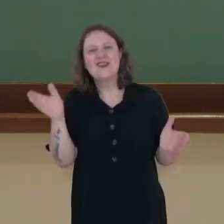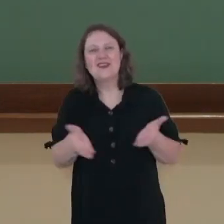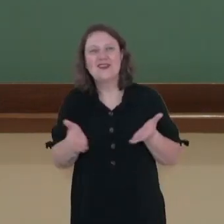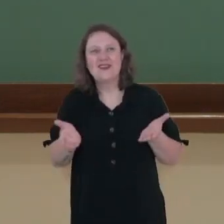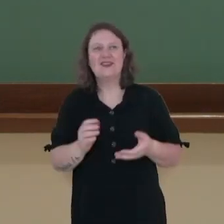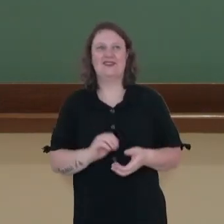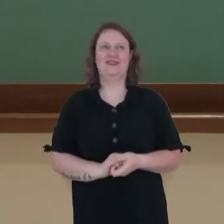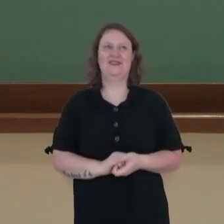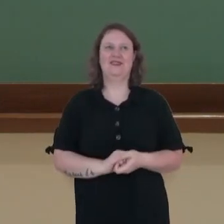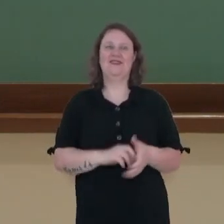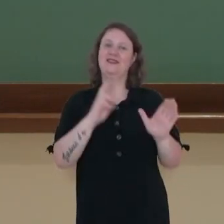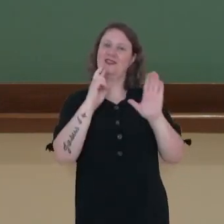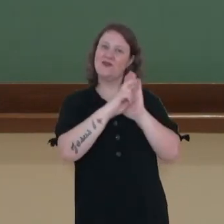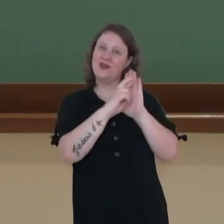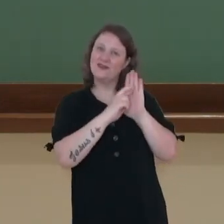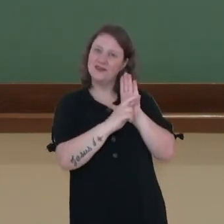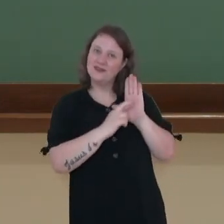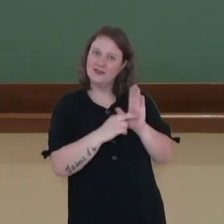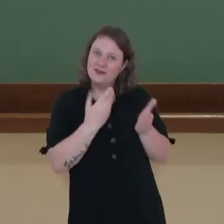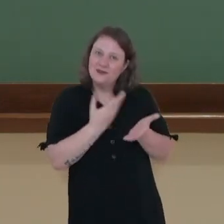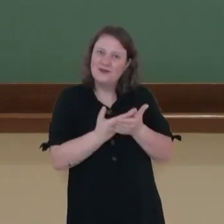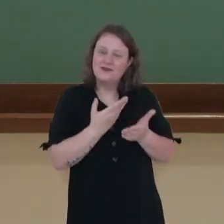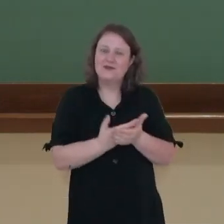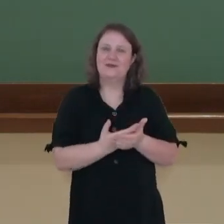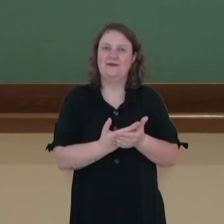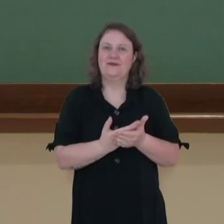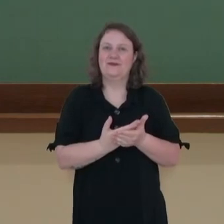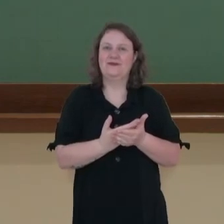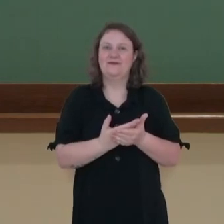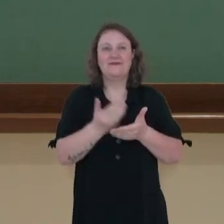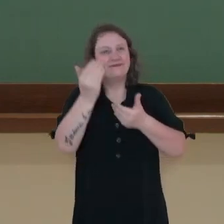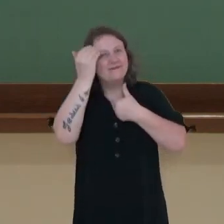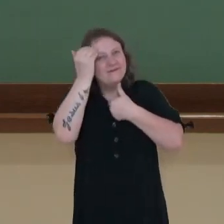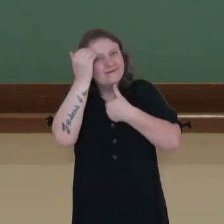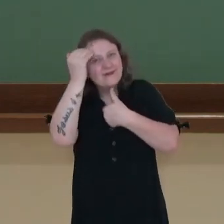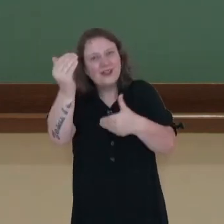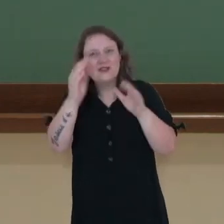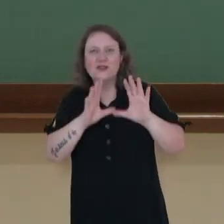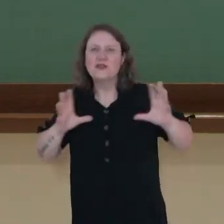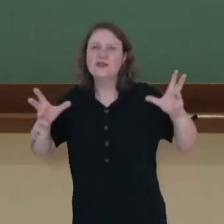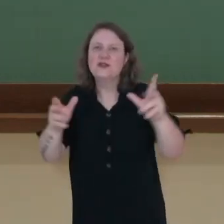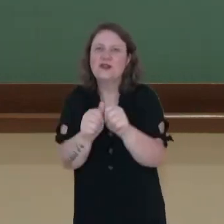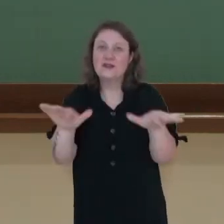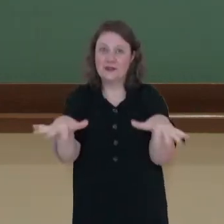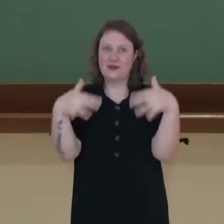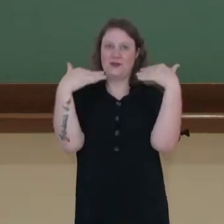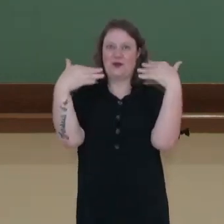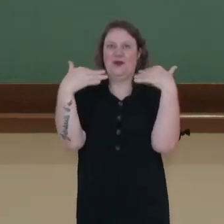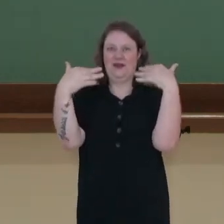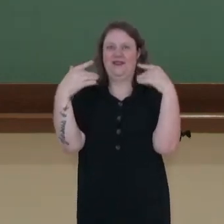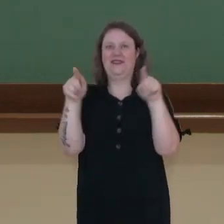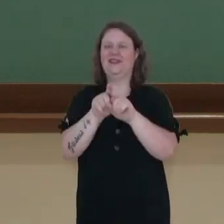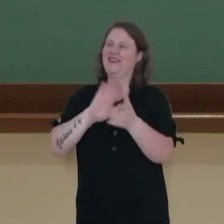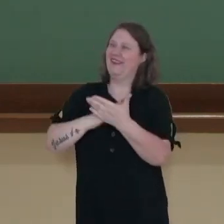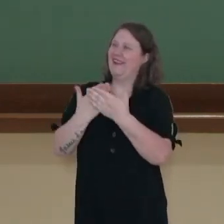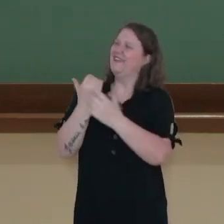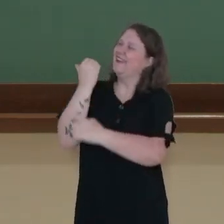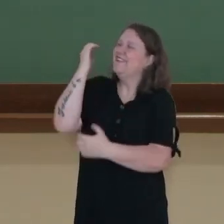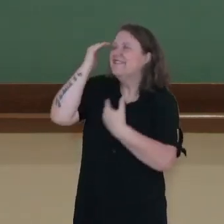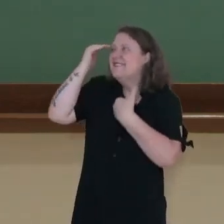estão as nossas referências de aula e eu preciso agradecer a tua presença, a tua participação.